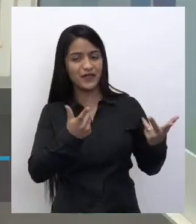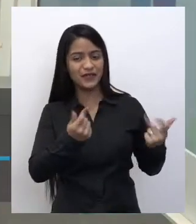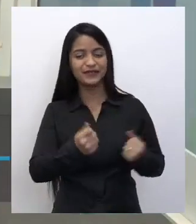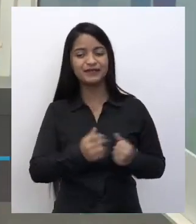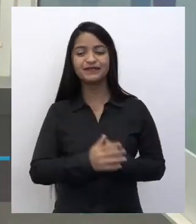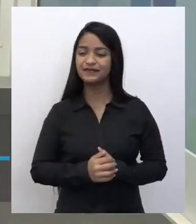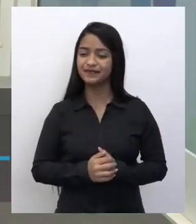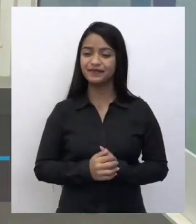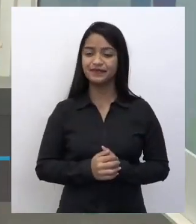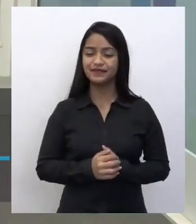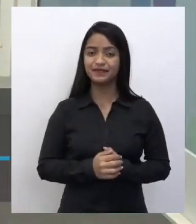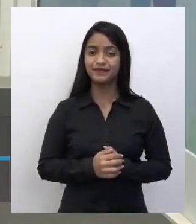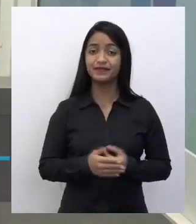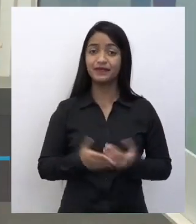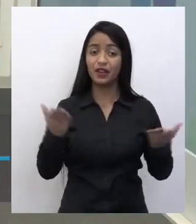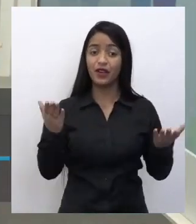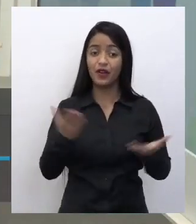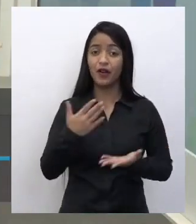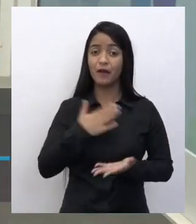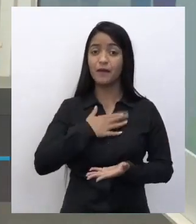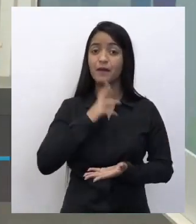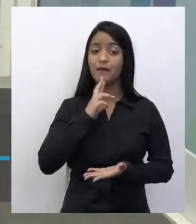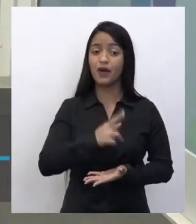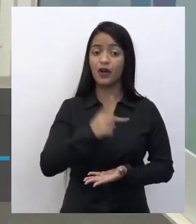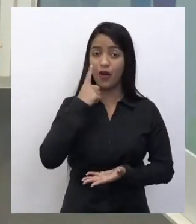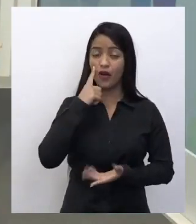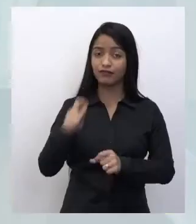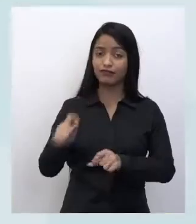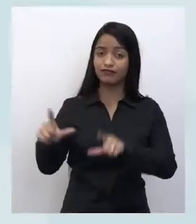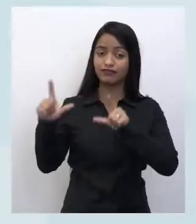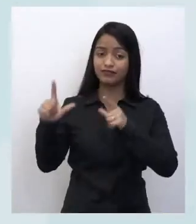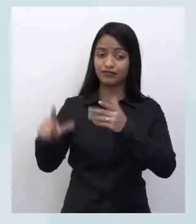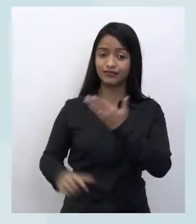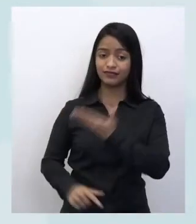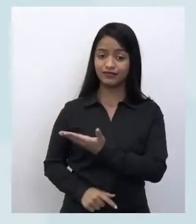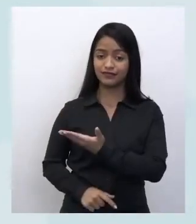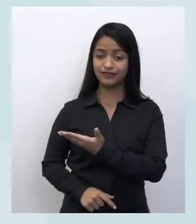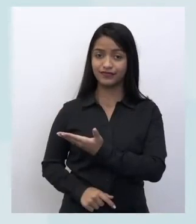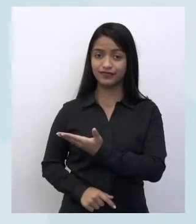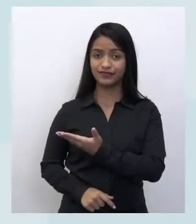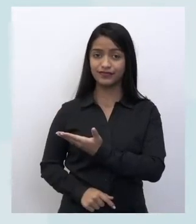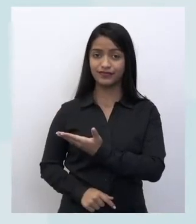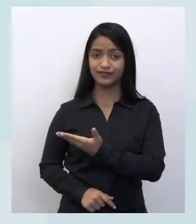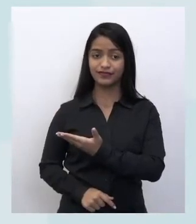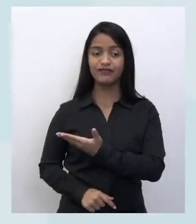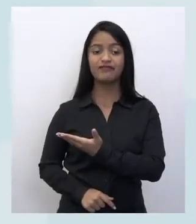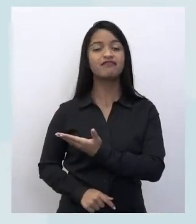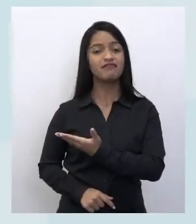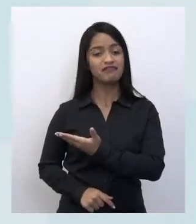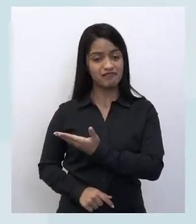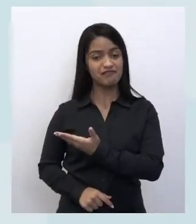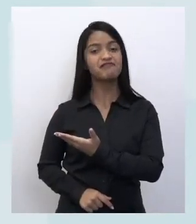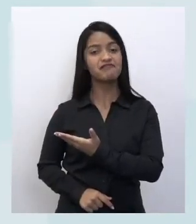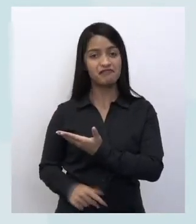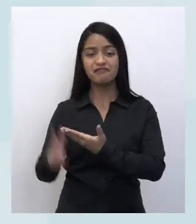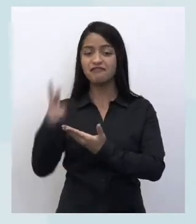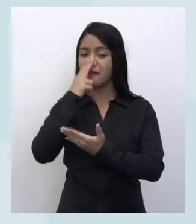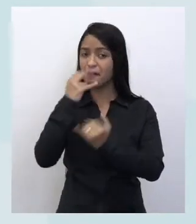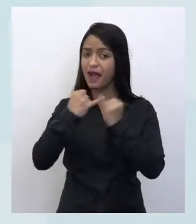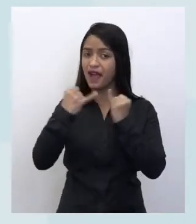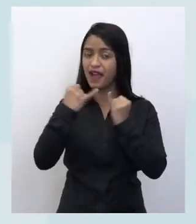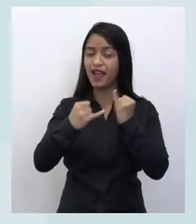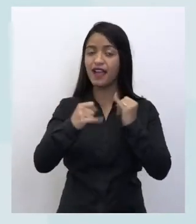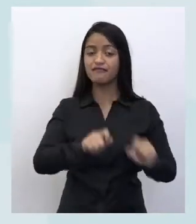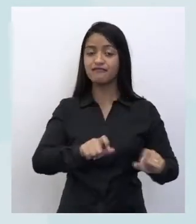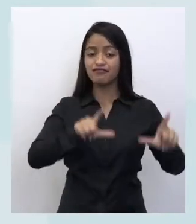Michelle, olha a minha resposta aí, Mônica. Cadê, cadê? Bota lá. Michelle, presta atenção. É parecido com a cena 1